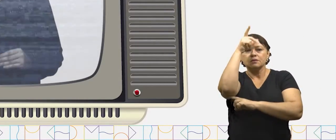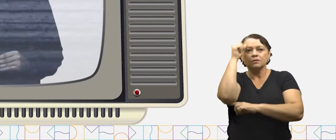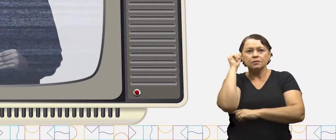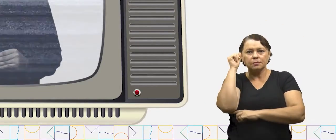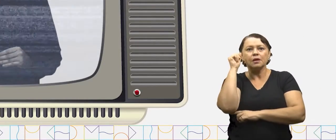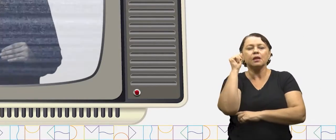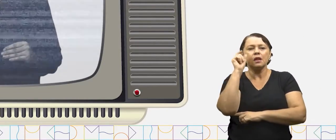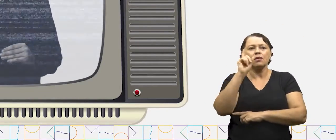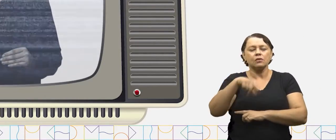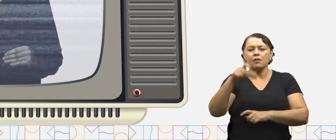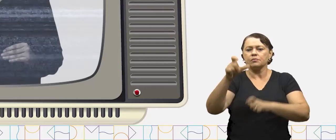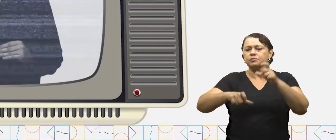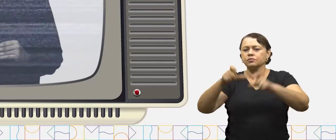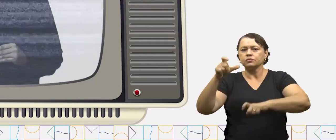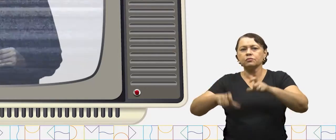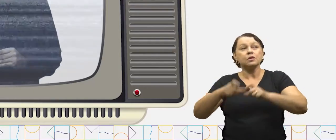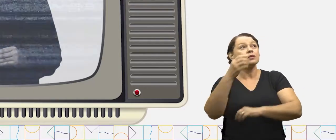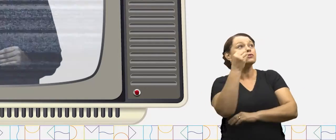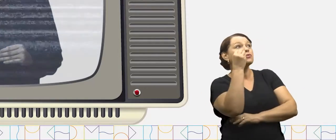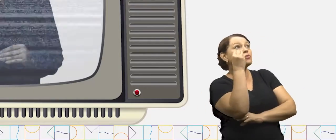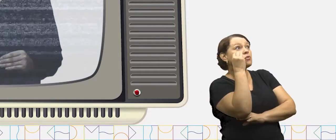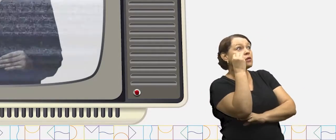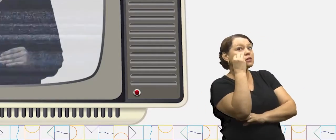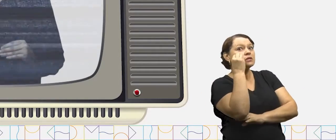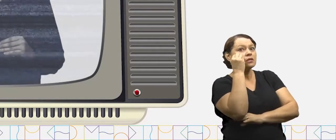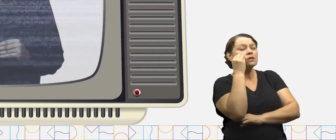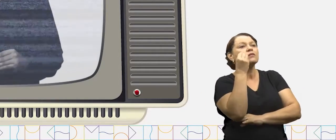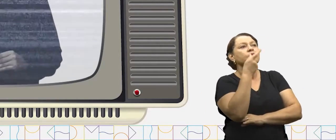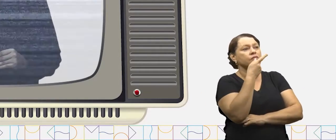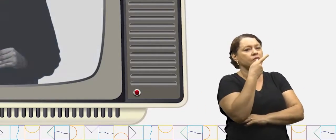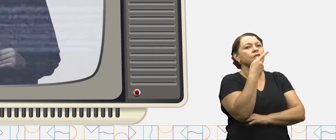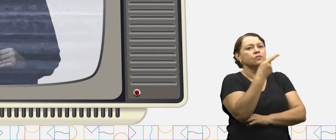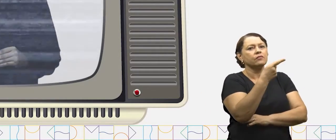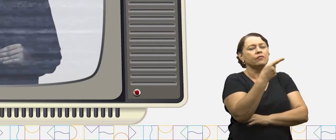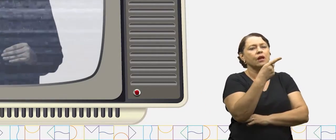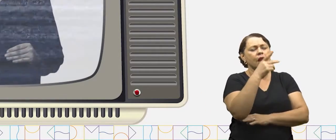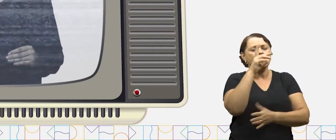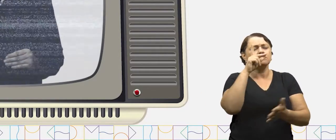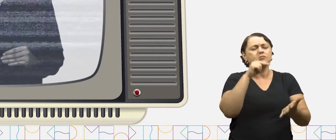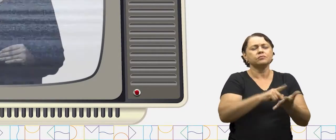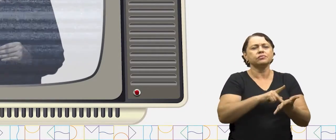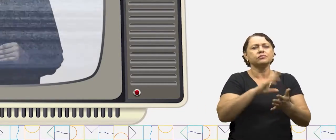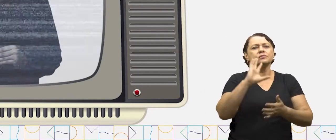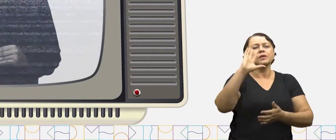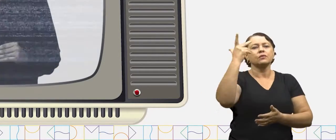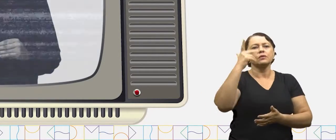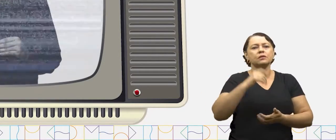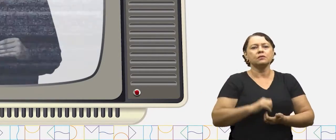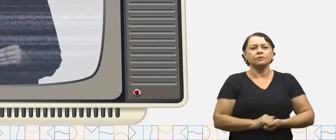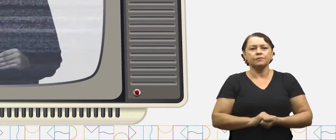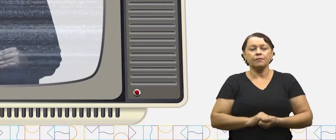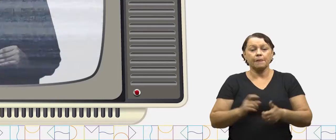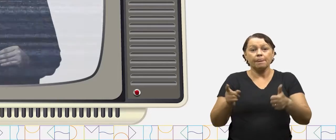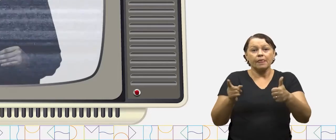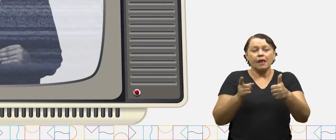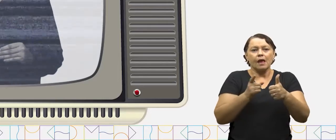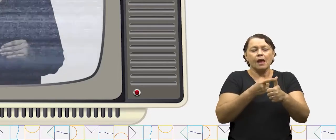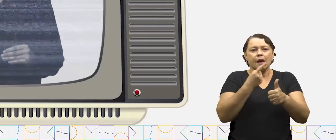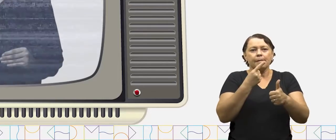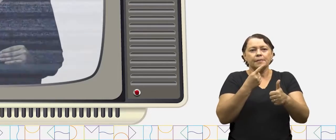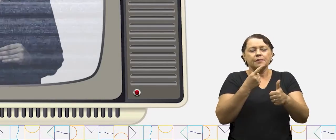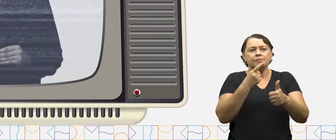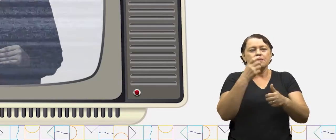com o depoimento de pessoas idôneas e dignas de toda a fé. A primeira aparição de um feixe de